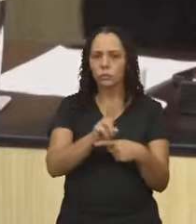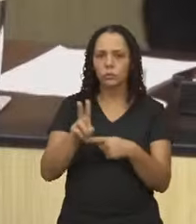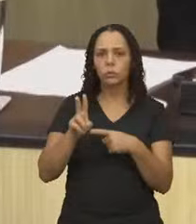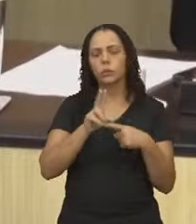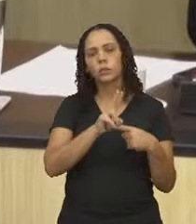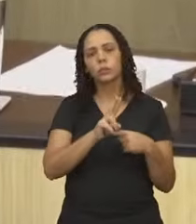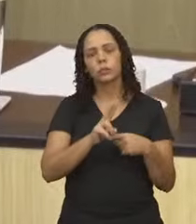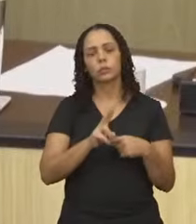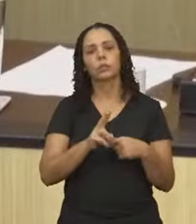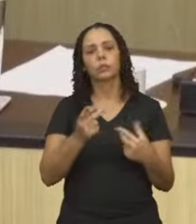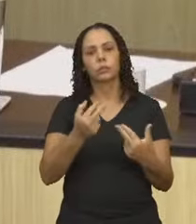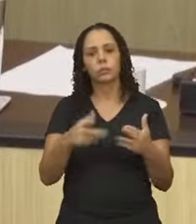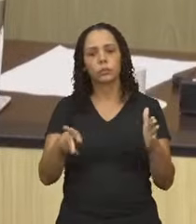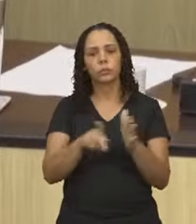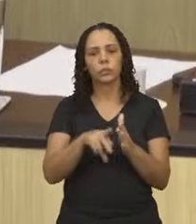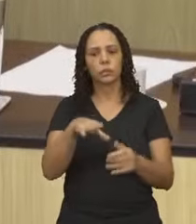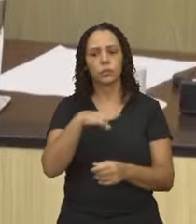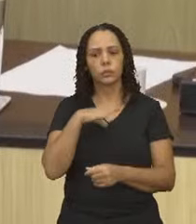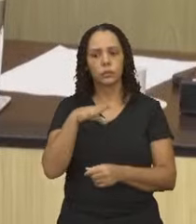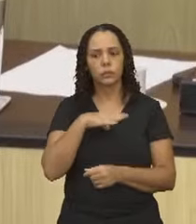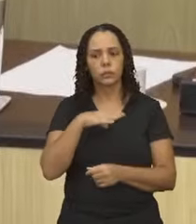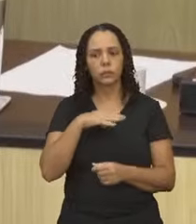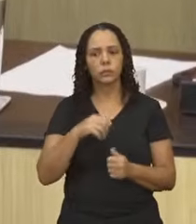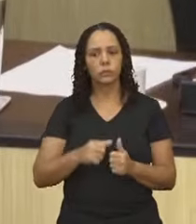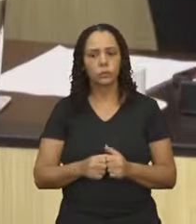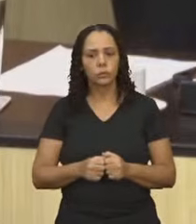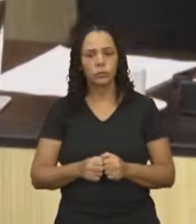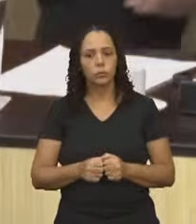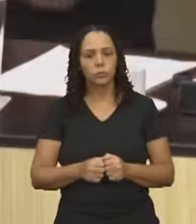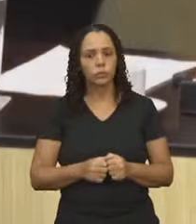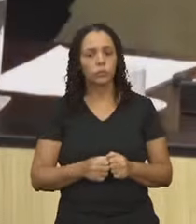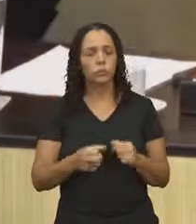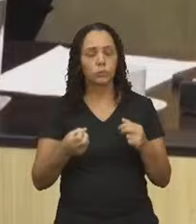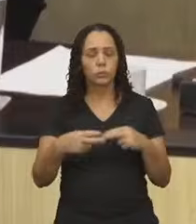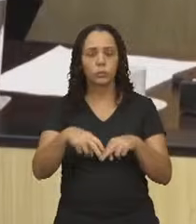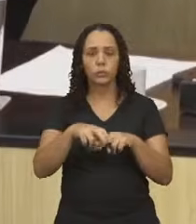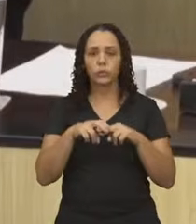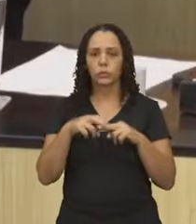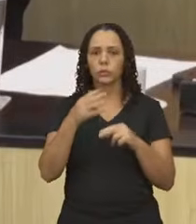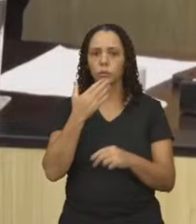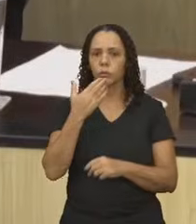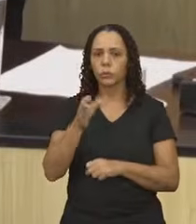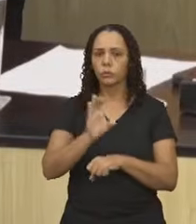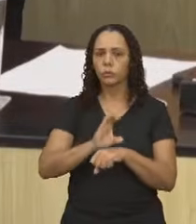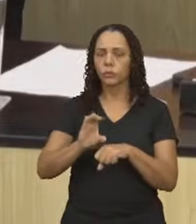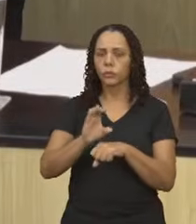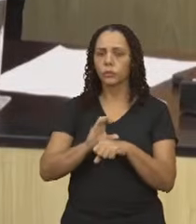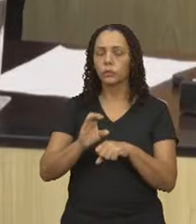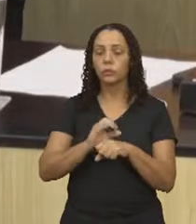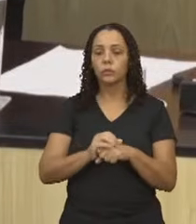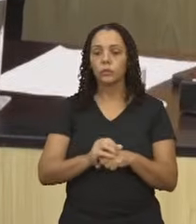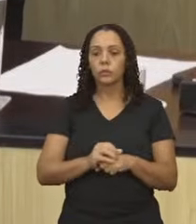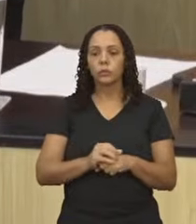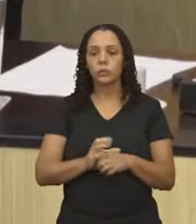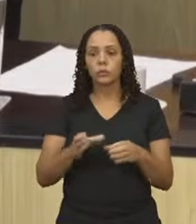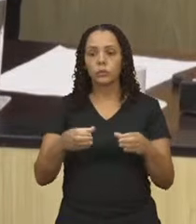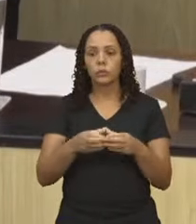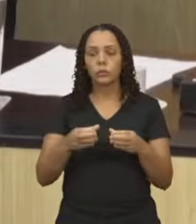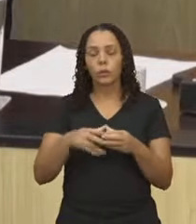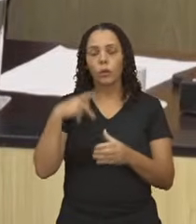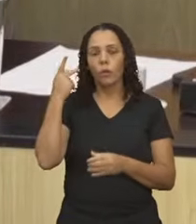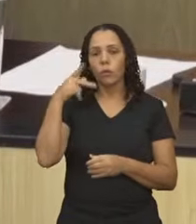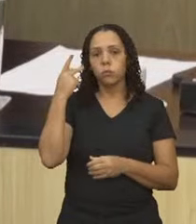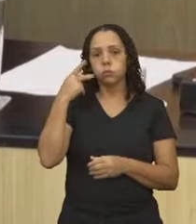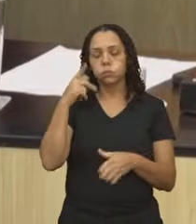patrimônio público e pelos interesses do município. Diante do exposto, requer-se a constituição da Comissão Parlamentar de